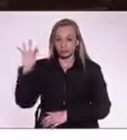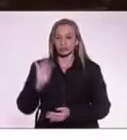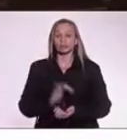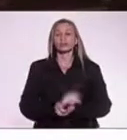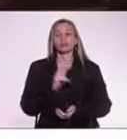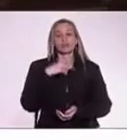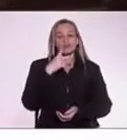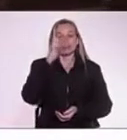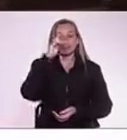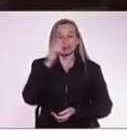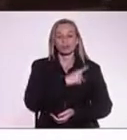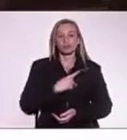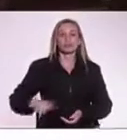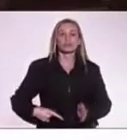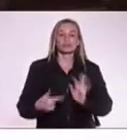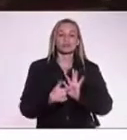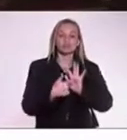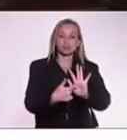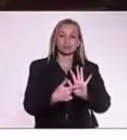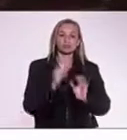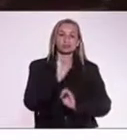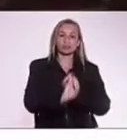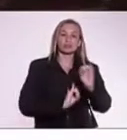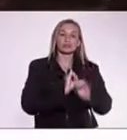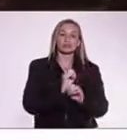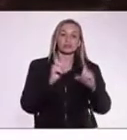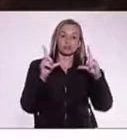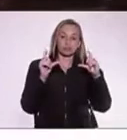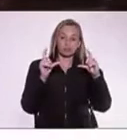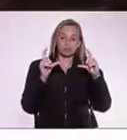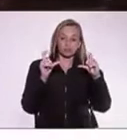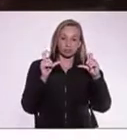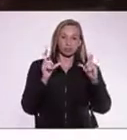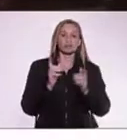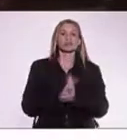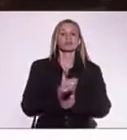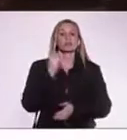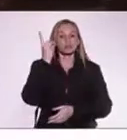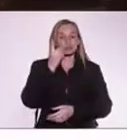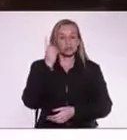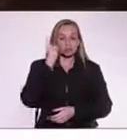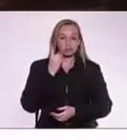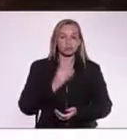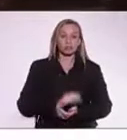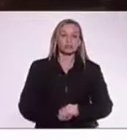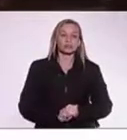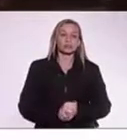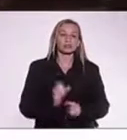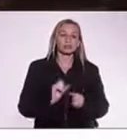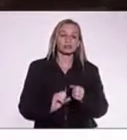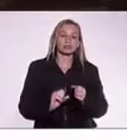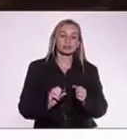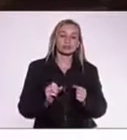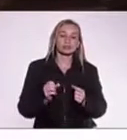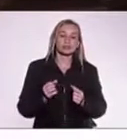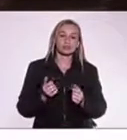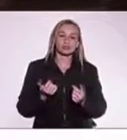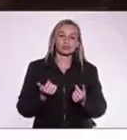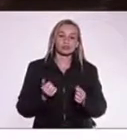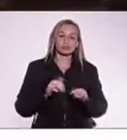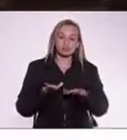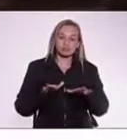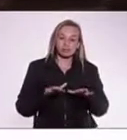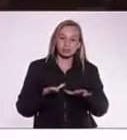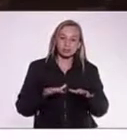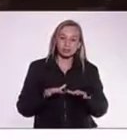foi exibida na internet uma fotografia do referido deputado fazendo galhofa,